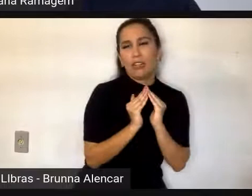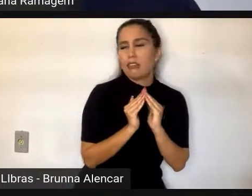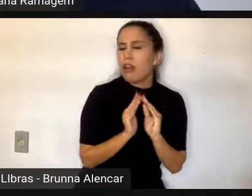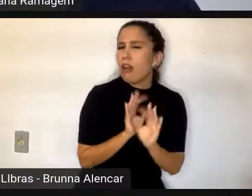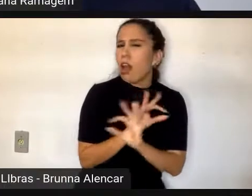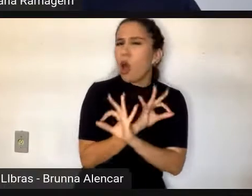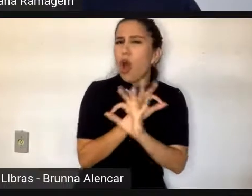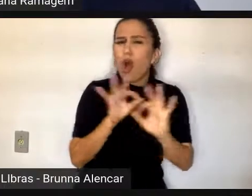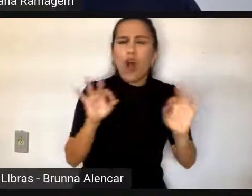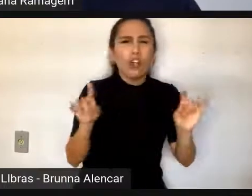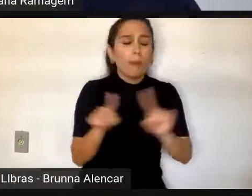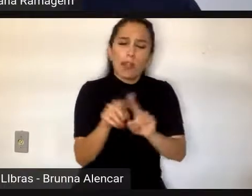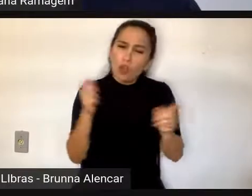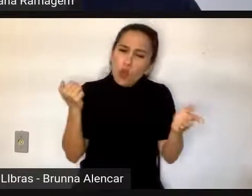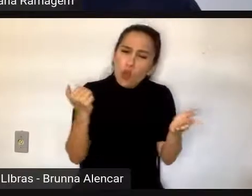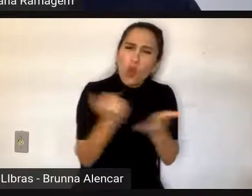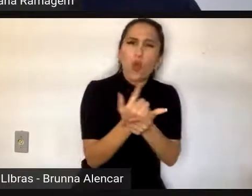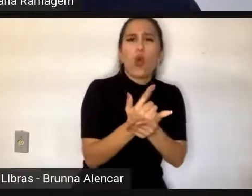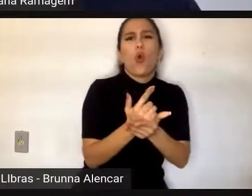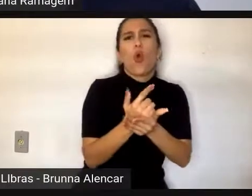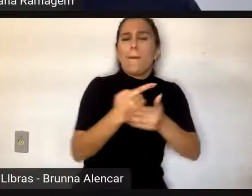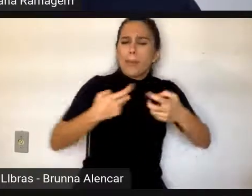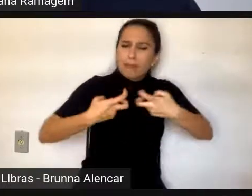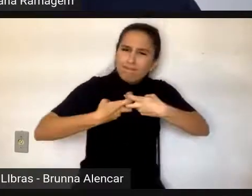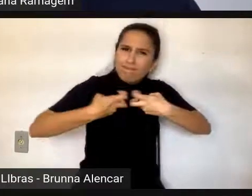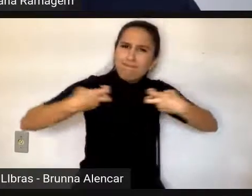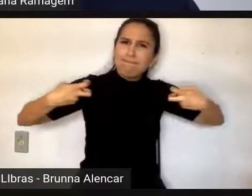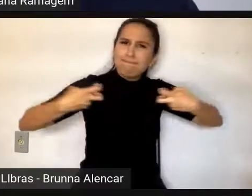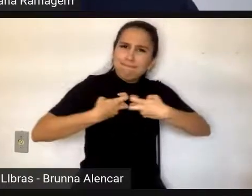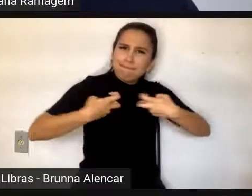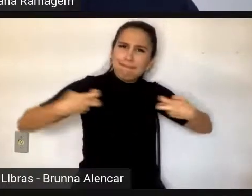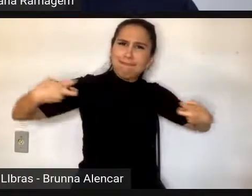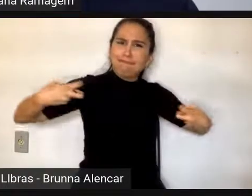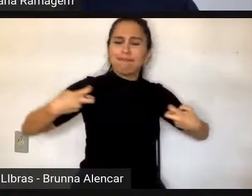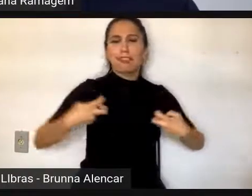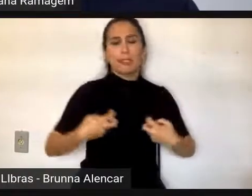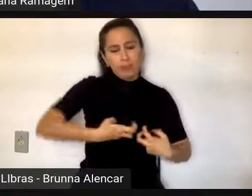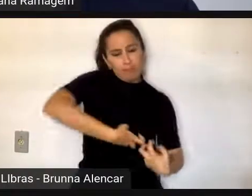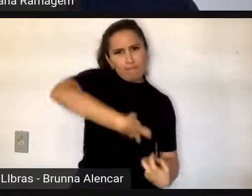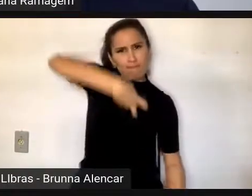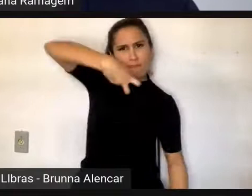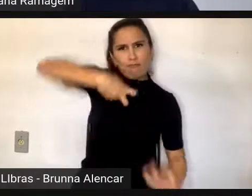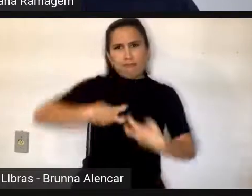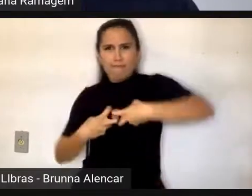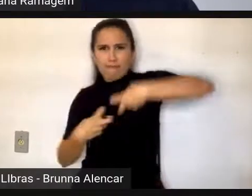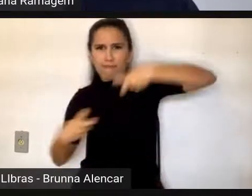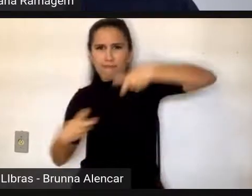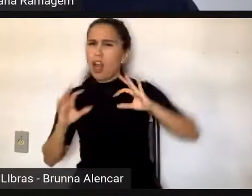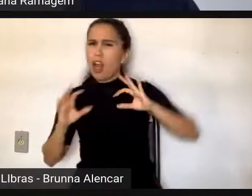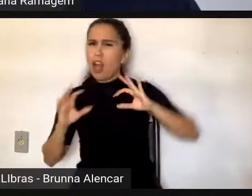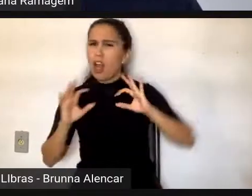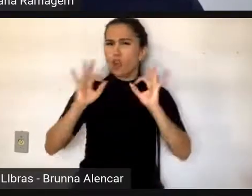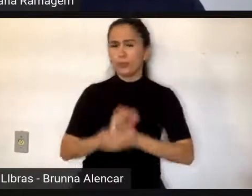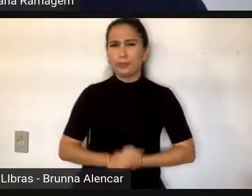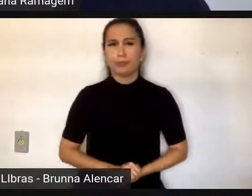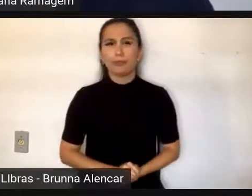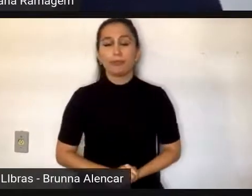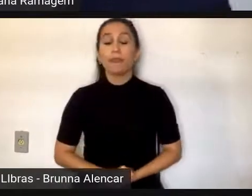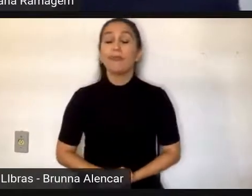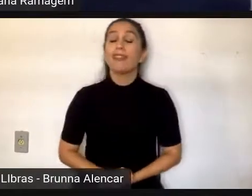fazer suas atividades. Então, a gente tem aqui uma pergunta da Antonieta